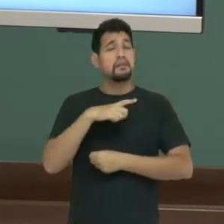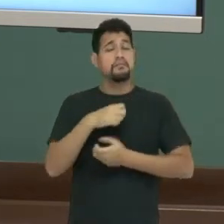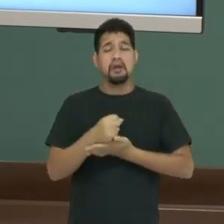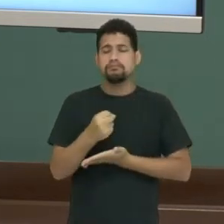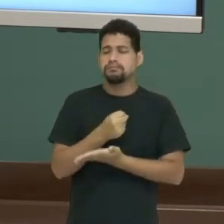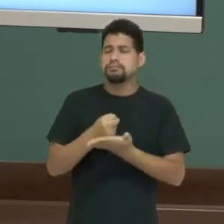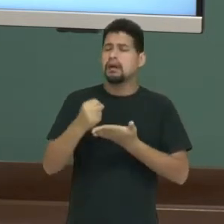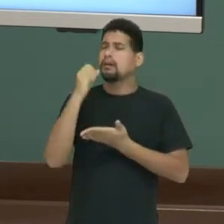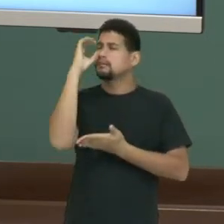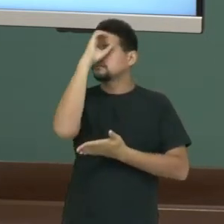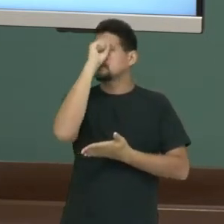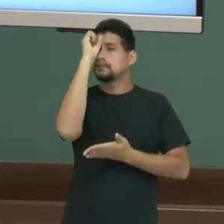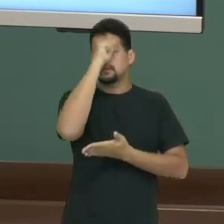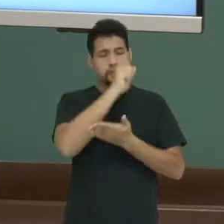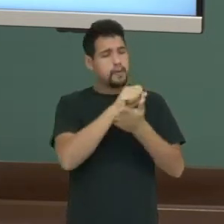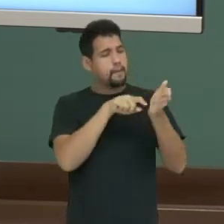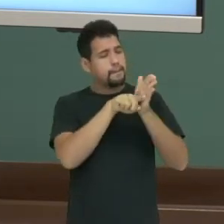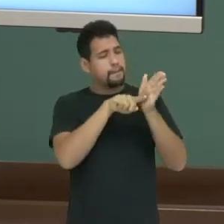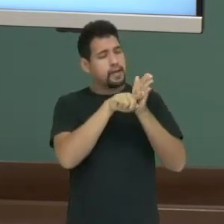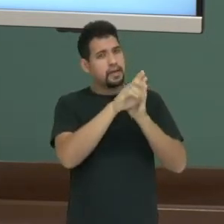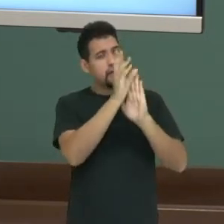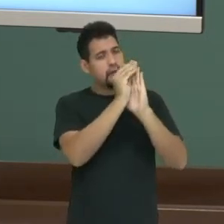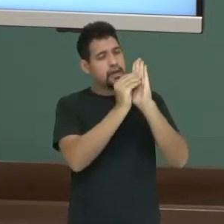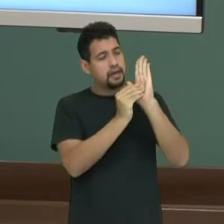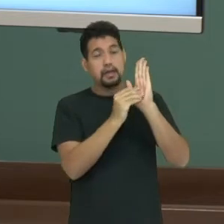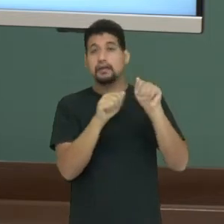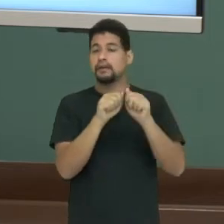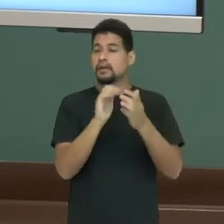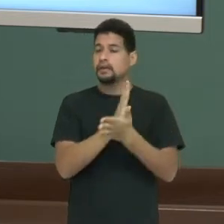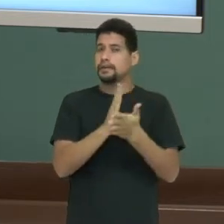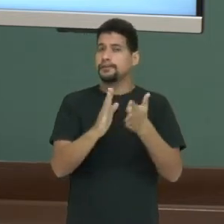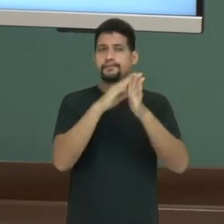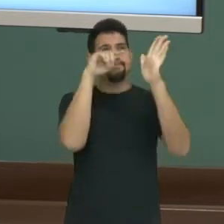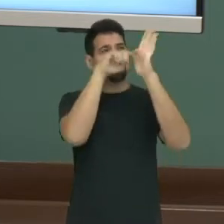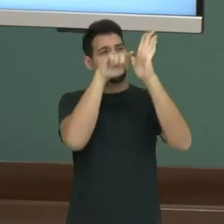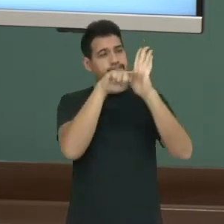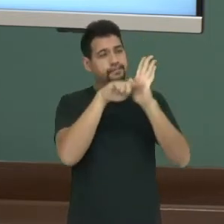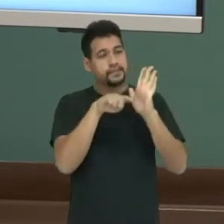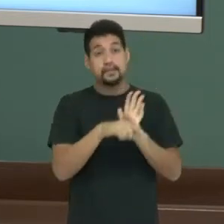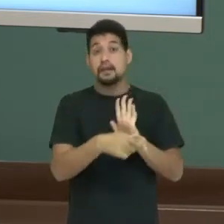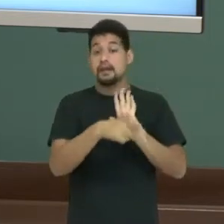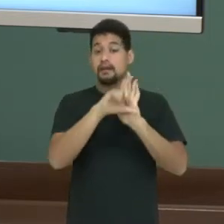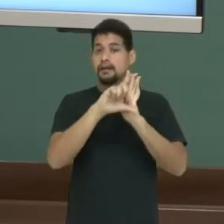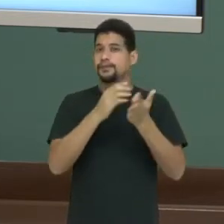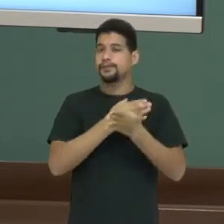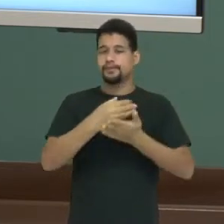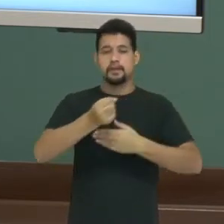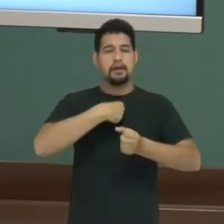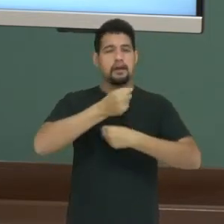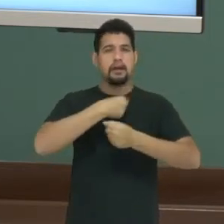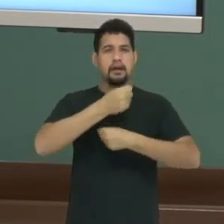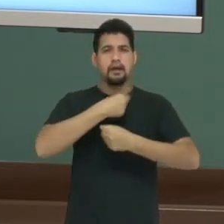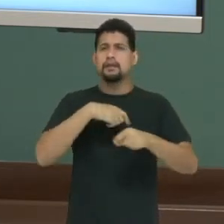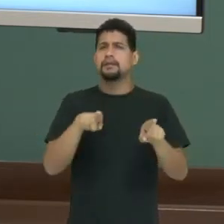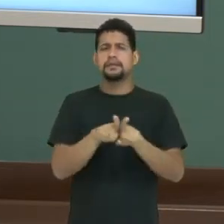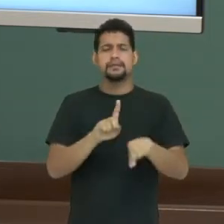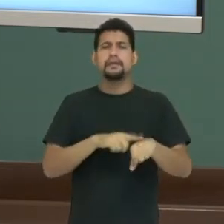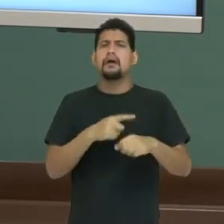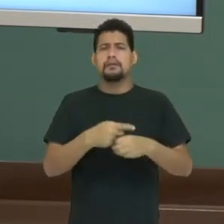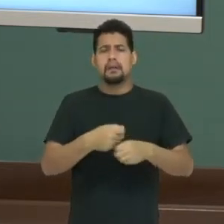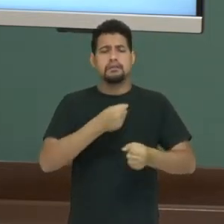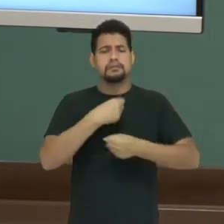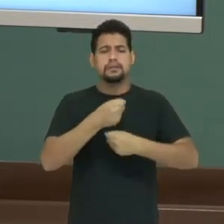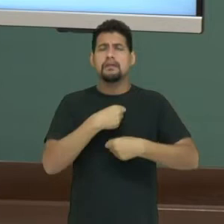base, pesquisa aquele conteúdo e formula algumas perguntas antes da entrevista. E no momento da entrevista, ele